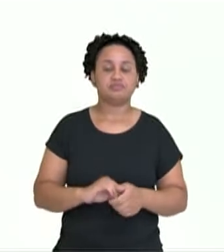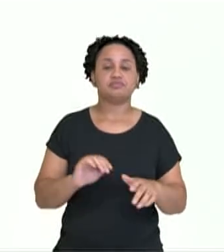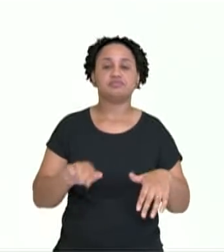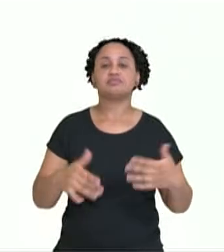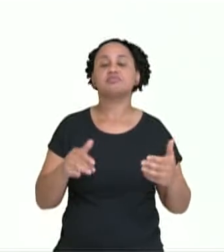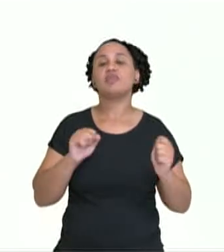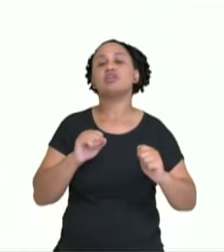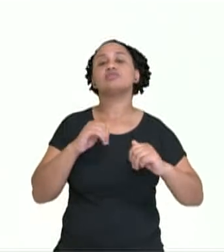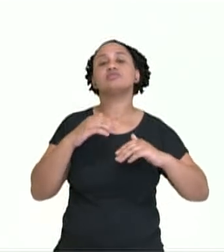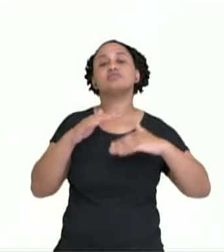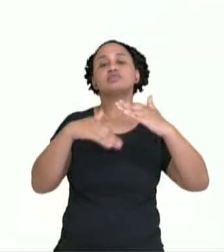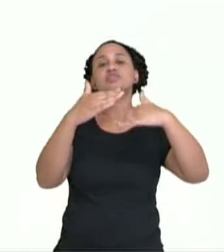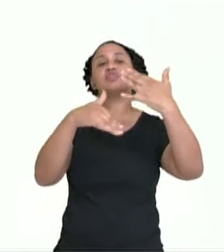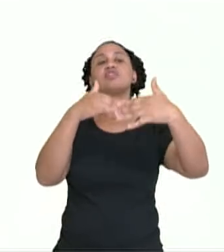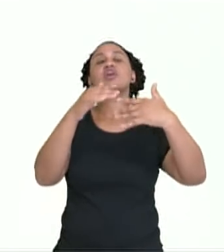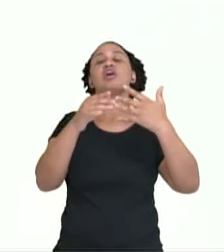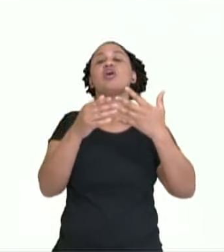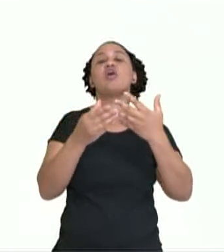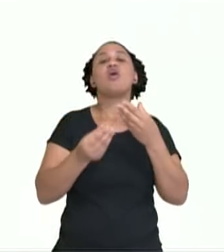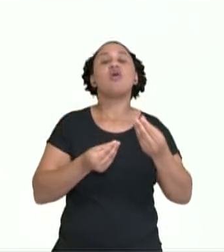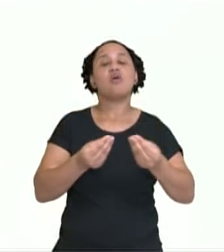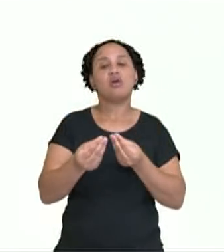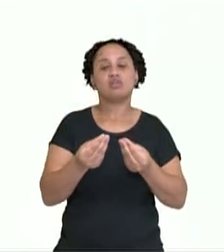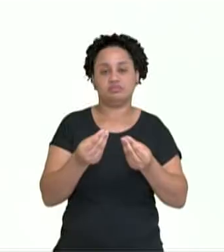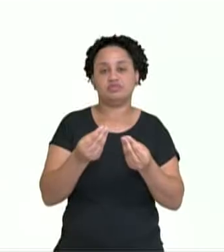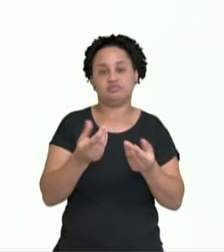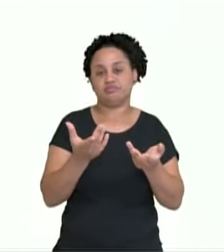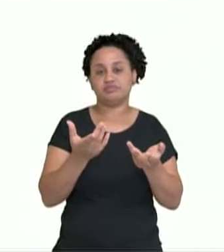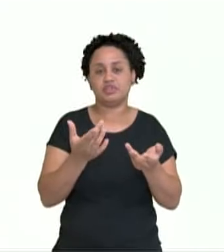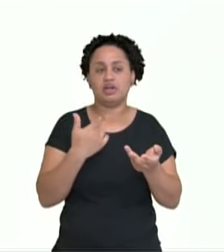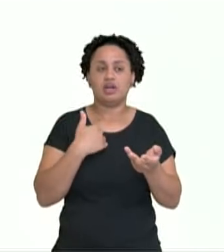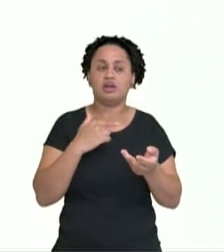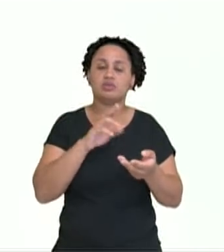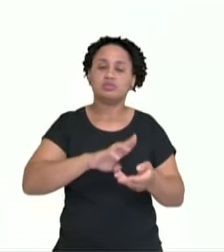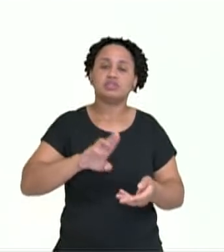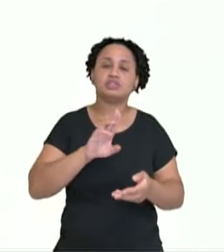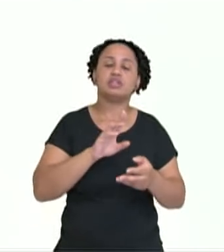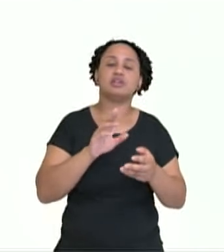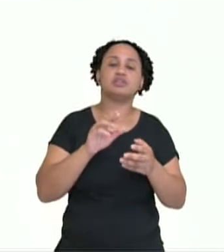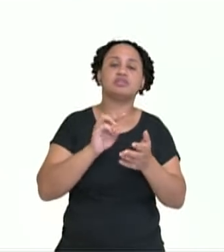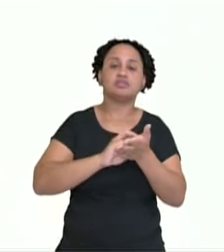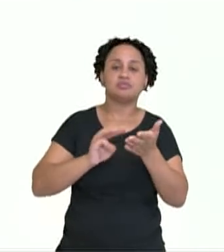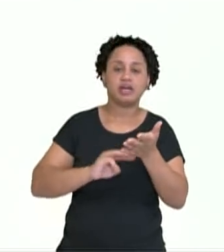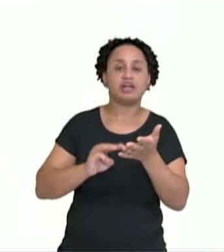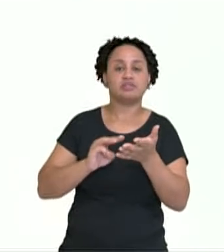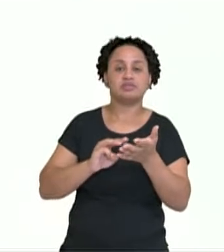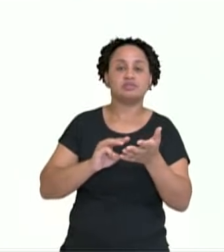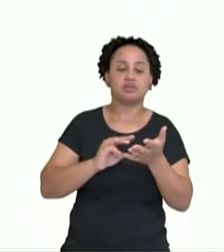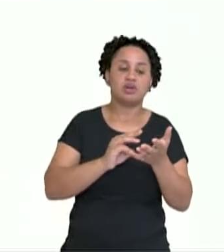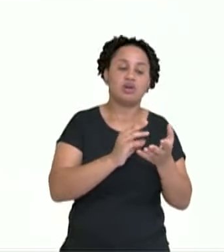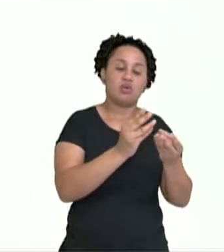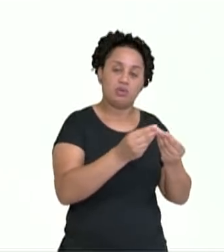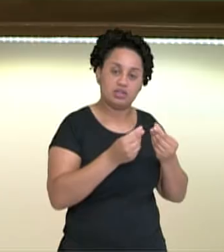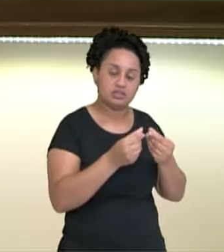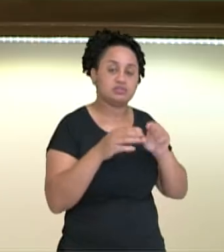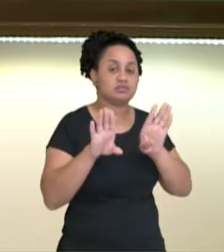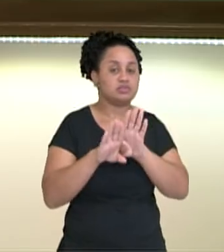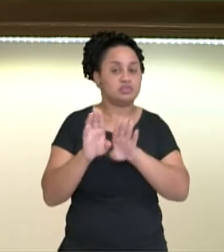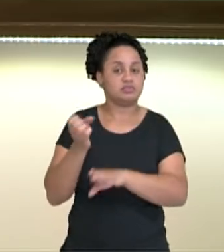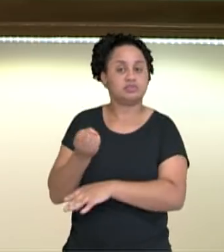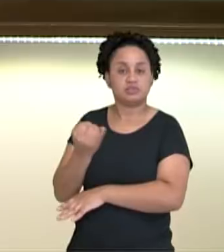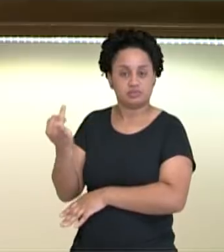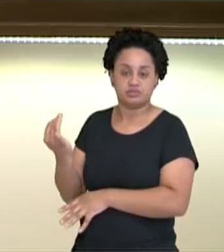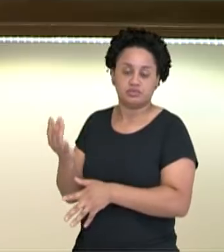ser desenvolvidas juntas, ou seja, utilizando o método quantitativo e qualitativo. É claro que, dentro, né,